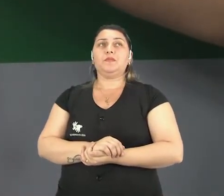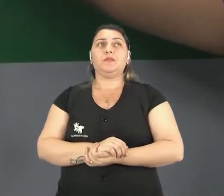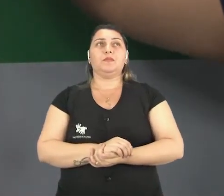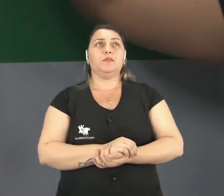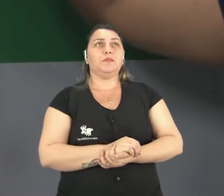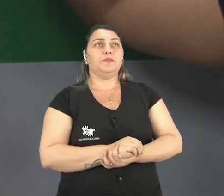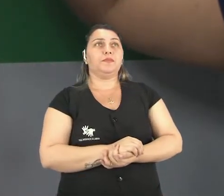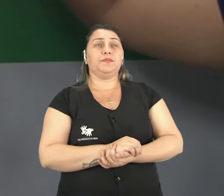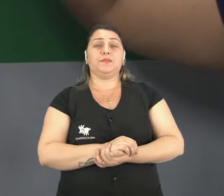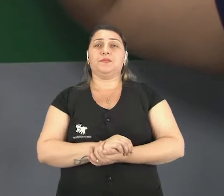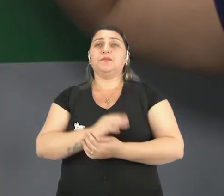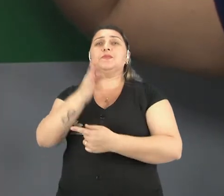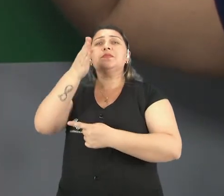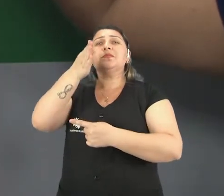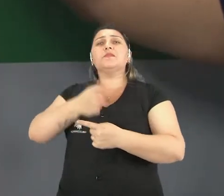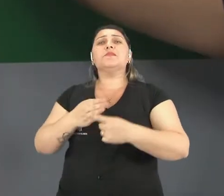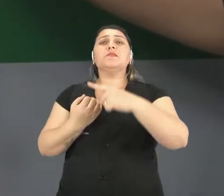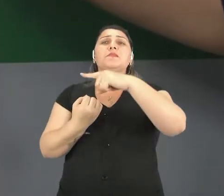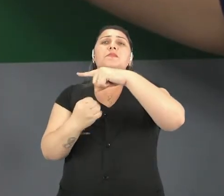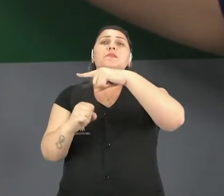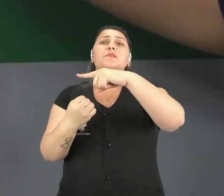Qual é a metade de 8?